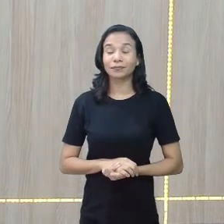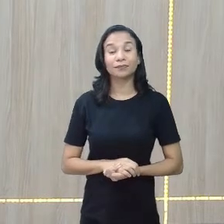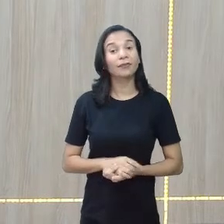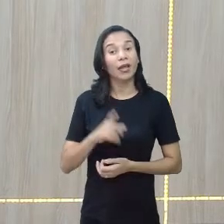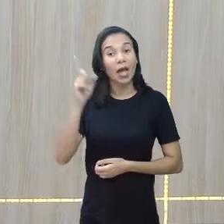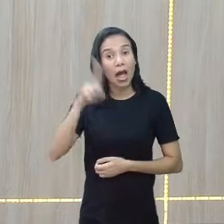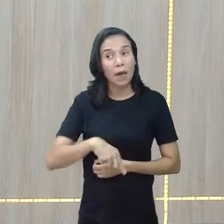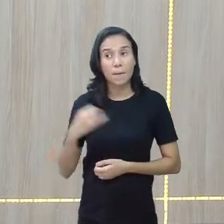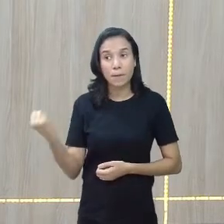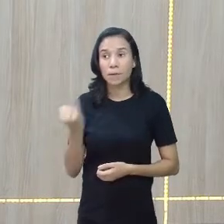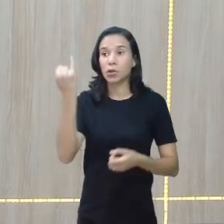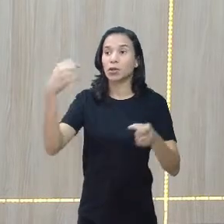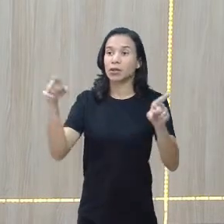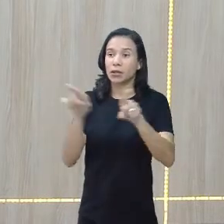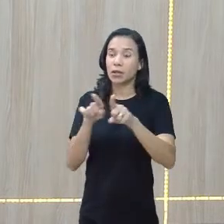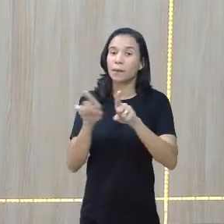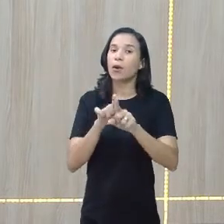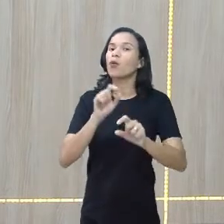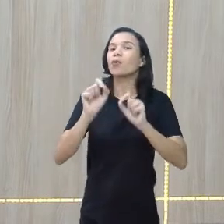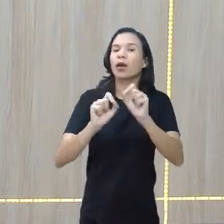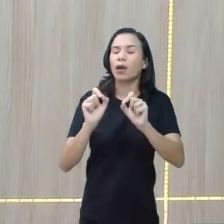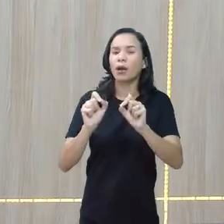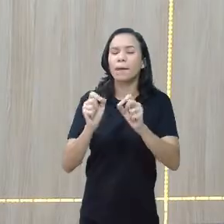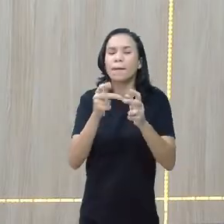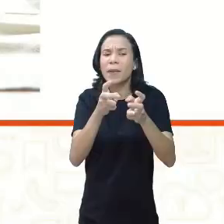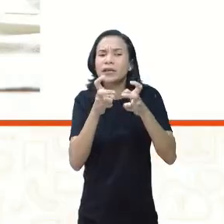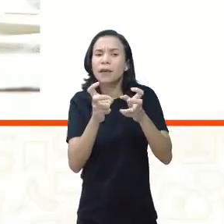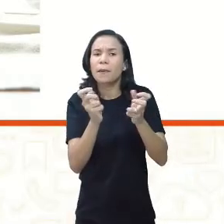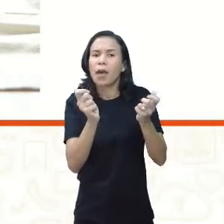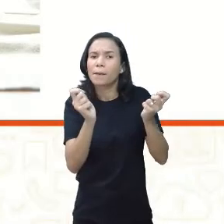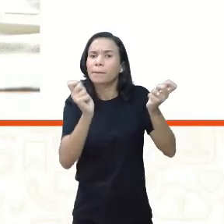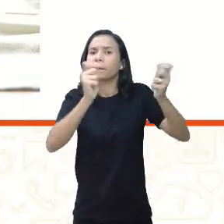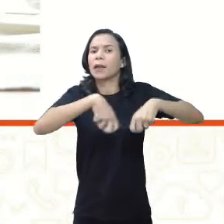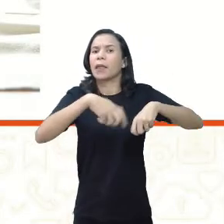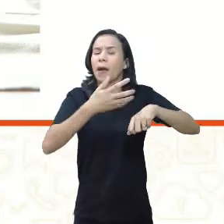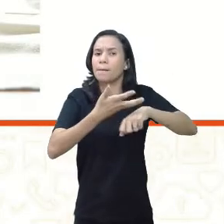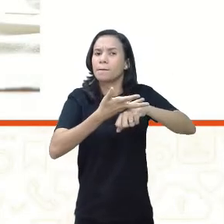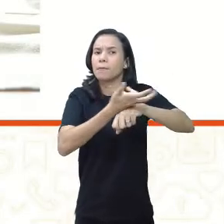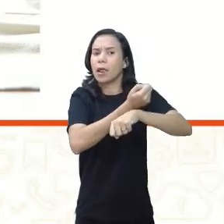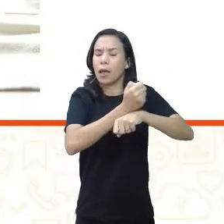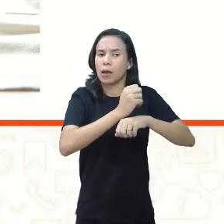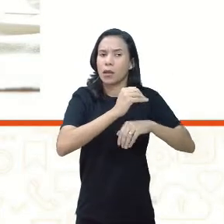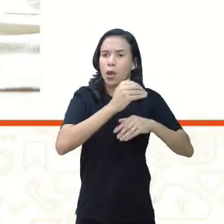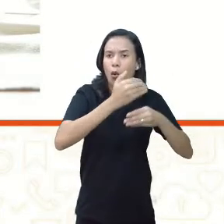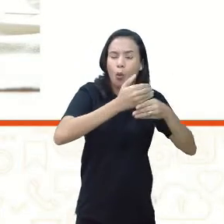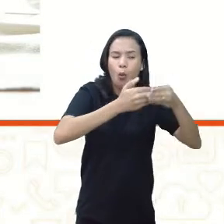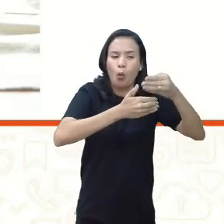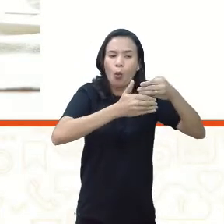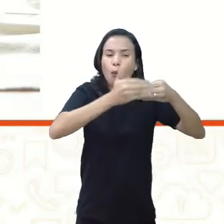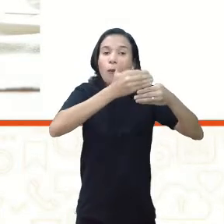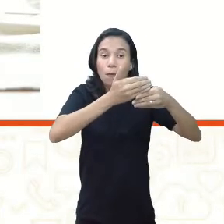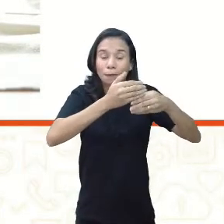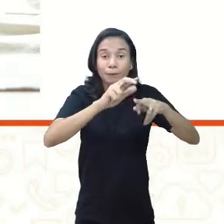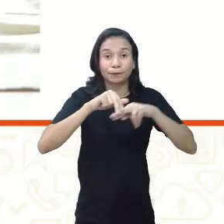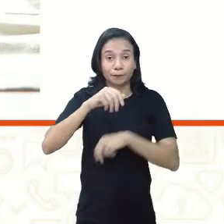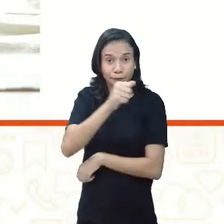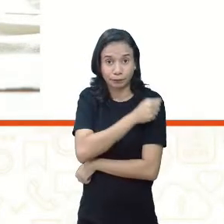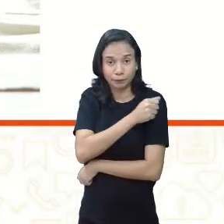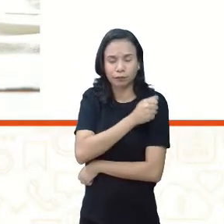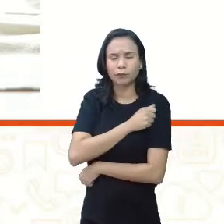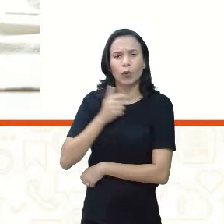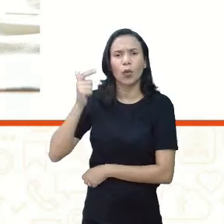É importante também que a gente perceba as capacidades construtivas. Então, o estudante ele